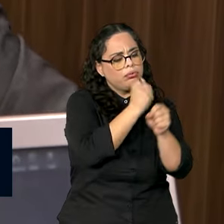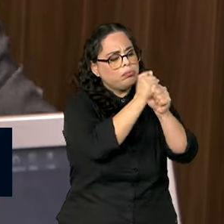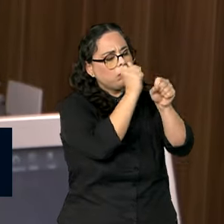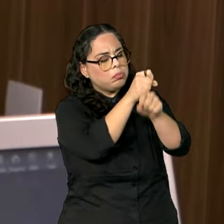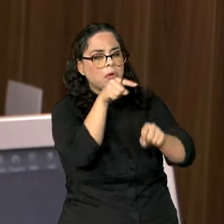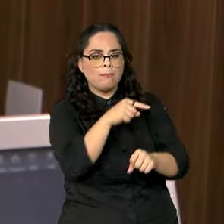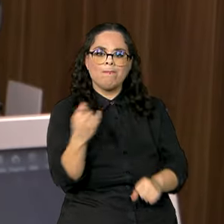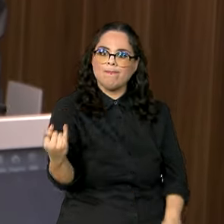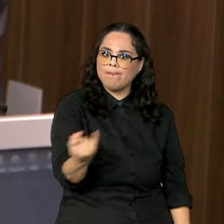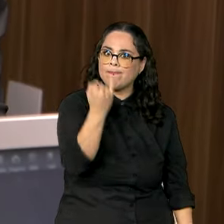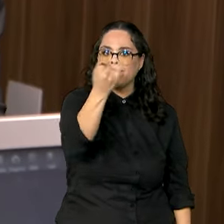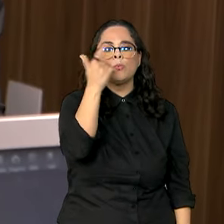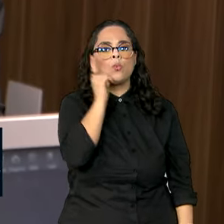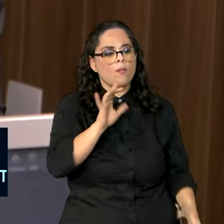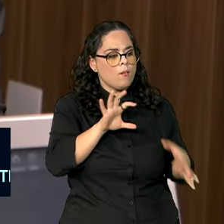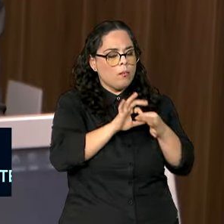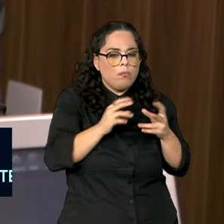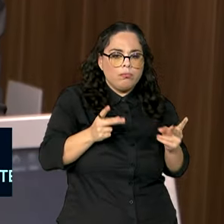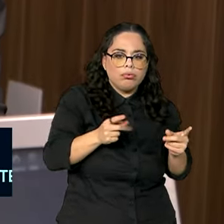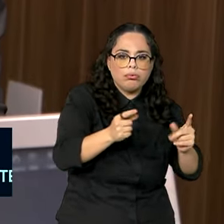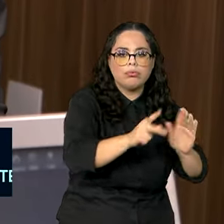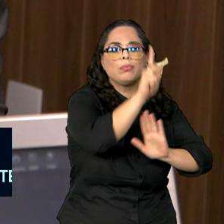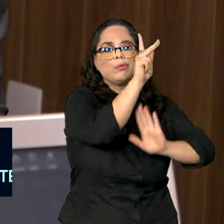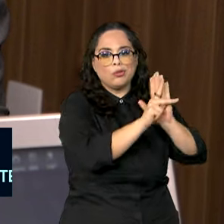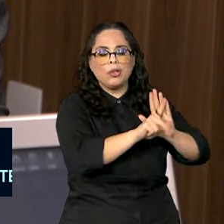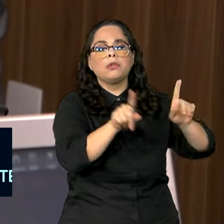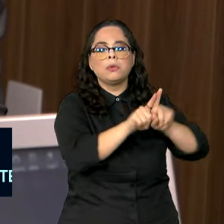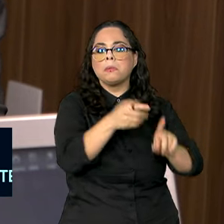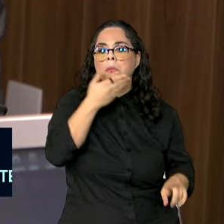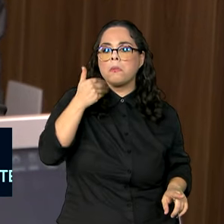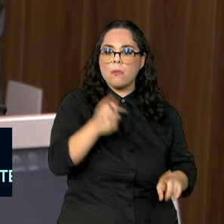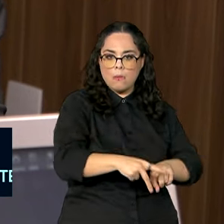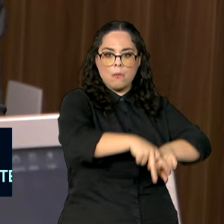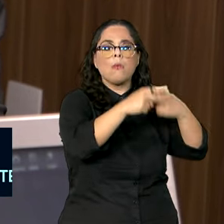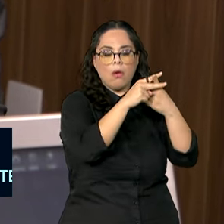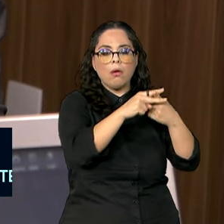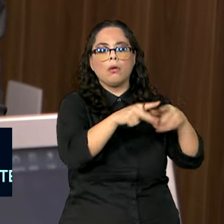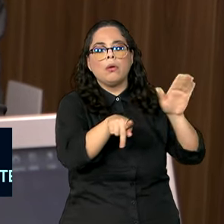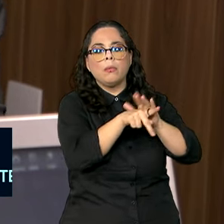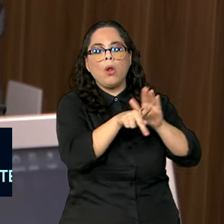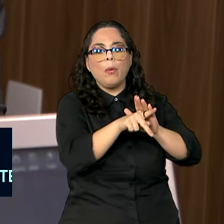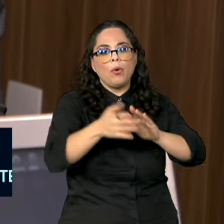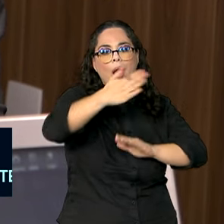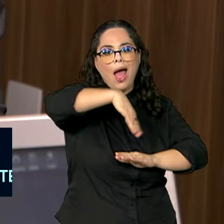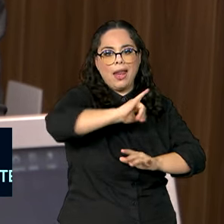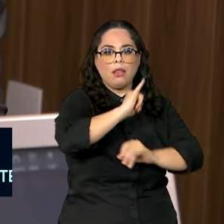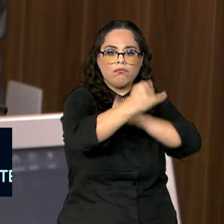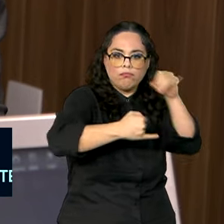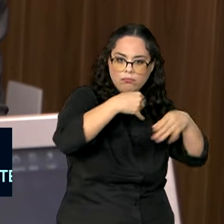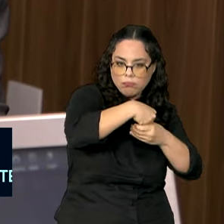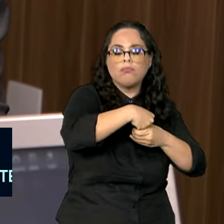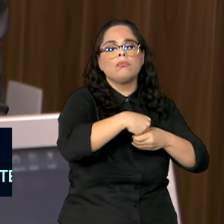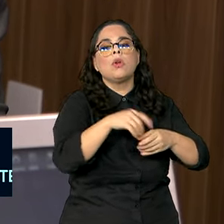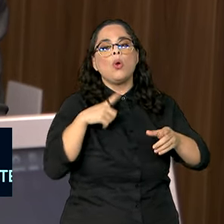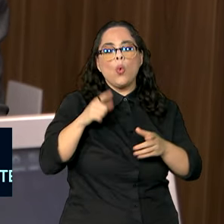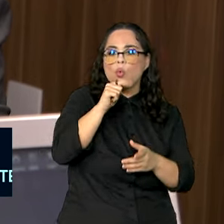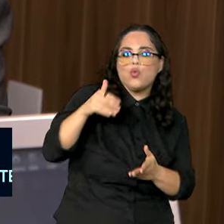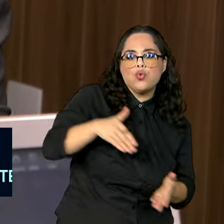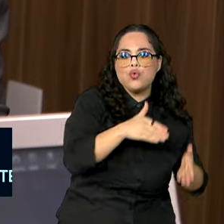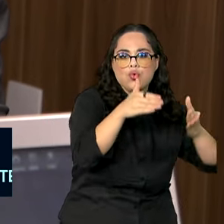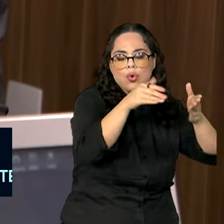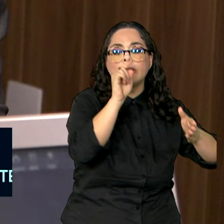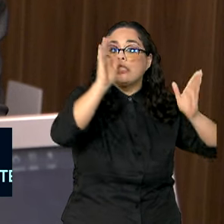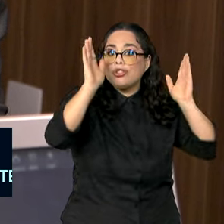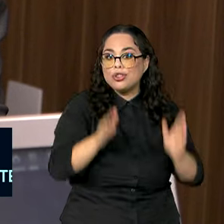extremamente importante para a continuidade do projeto, né, para uma melhor eficiência do projeto de integração do São Francisco. Hoje já tem